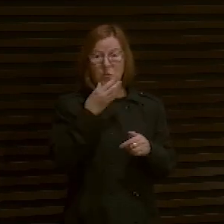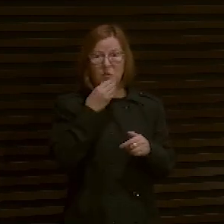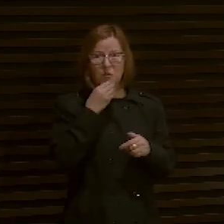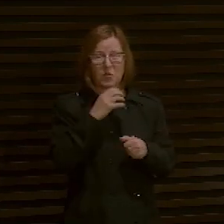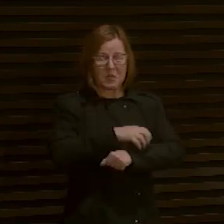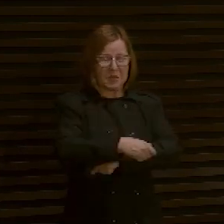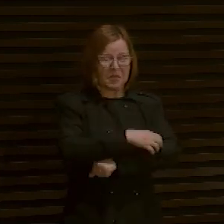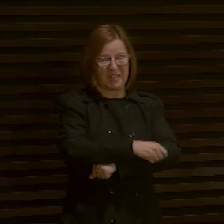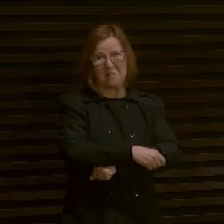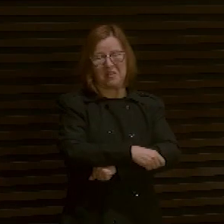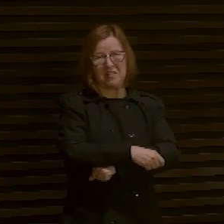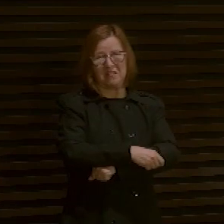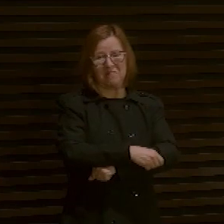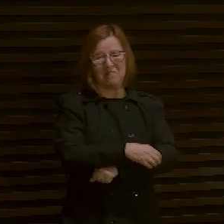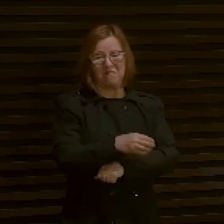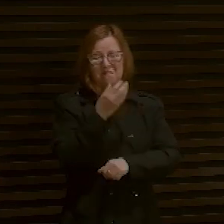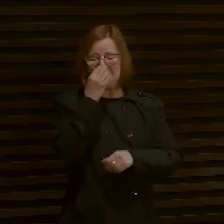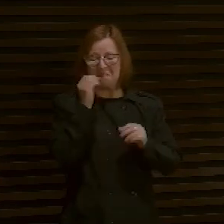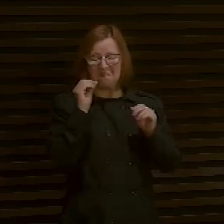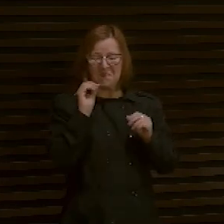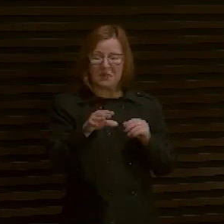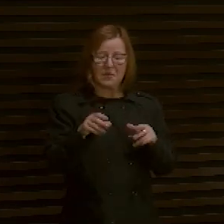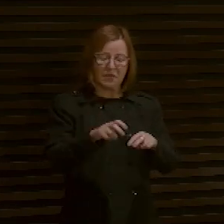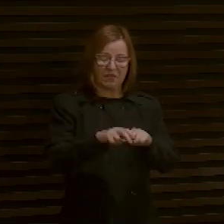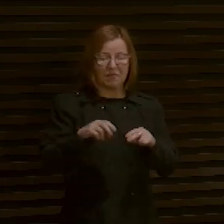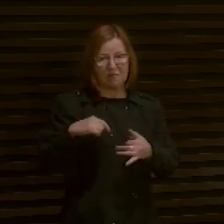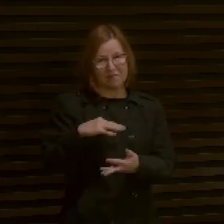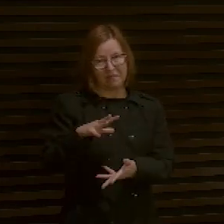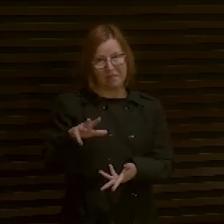incapacitados, desprezados pelo mundo,